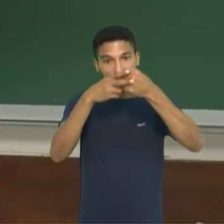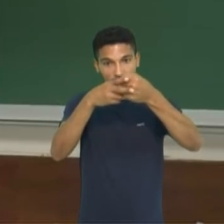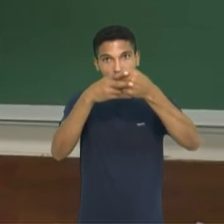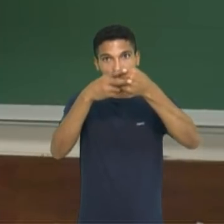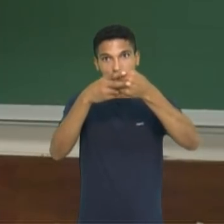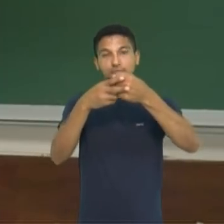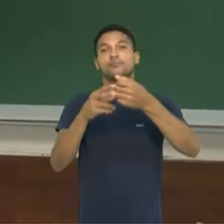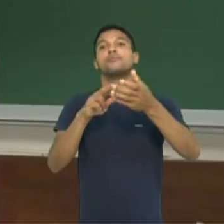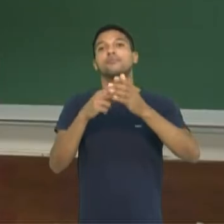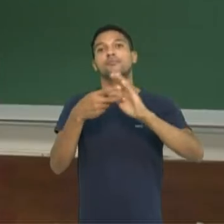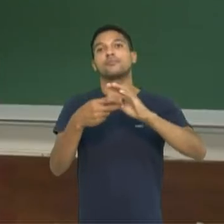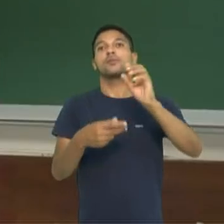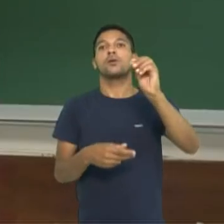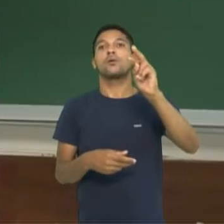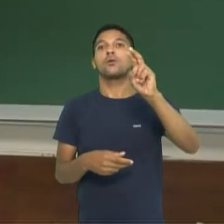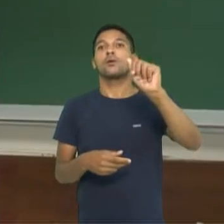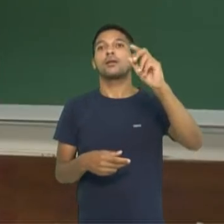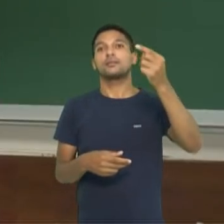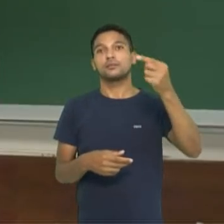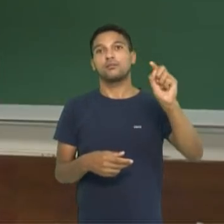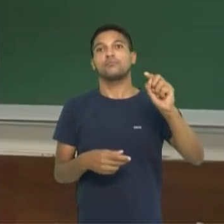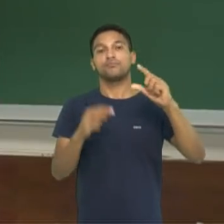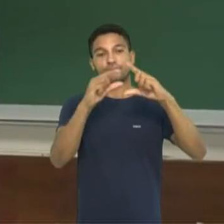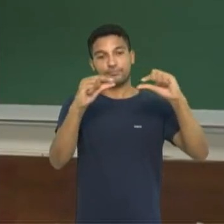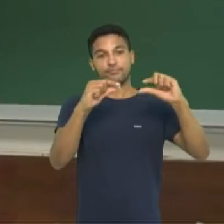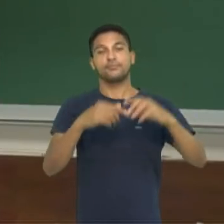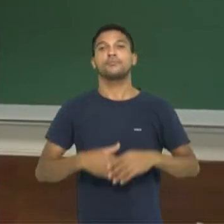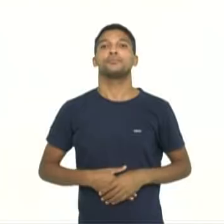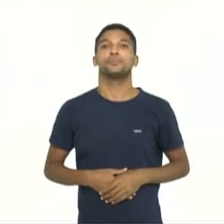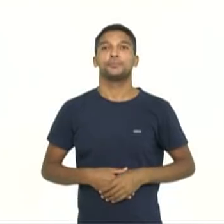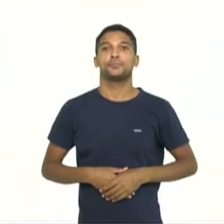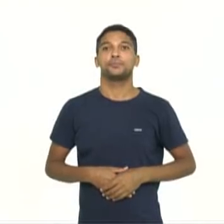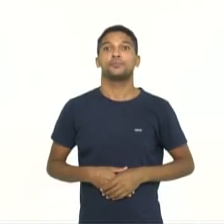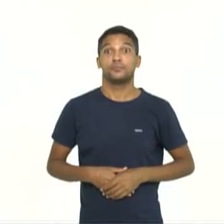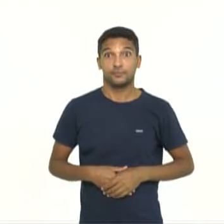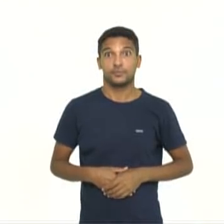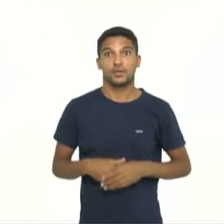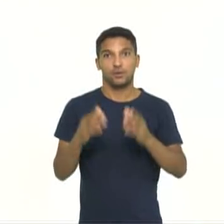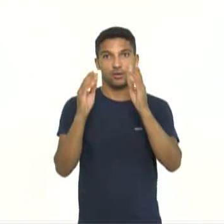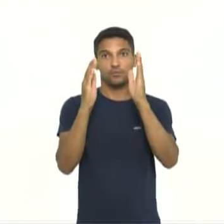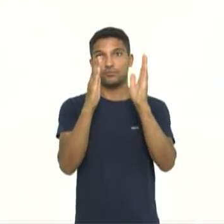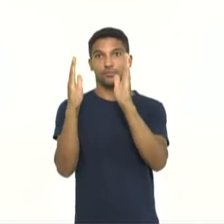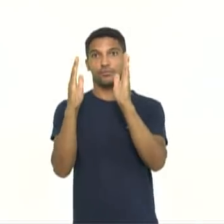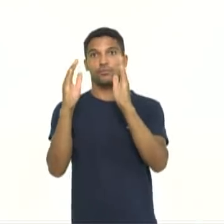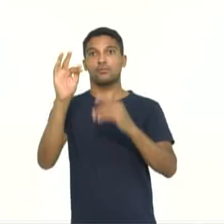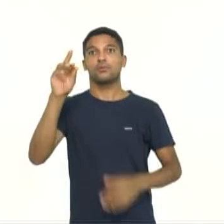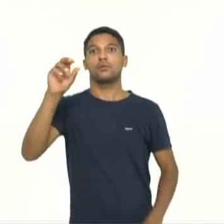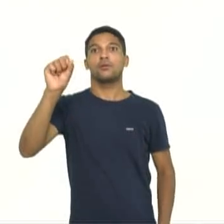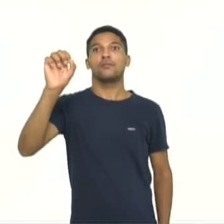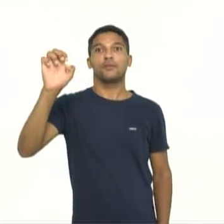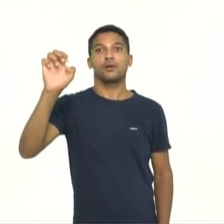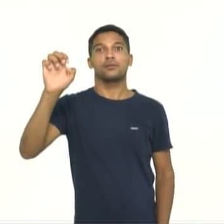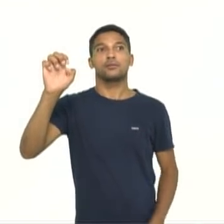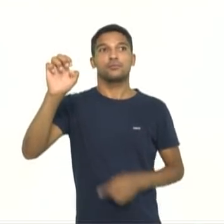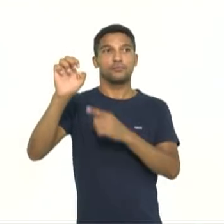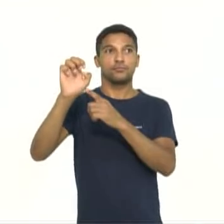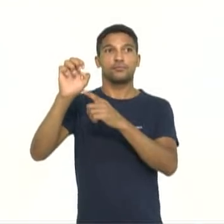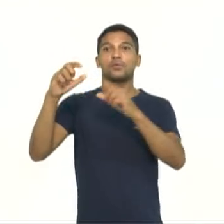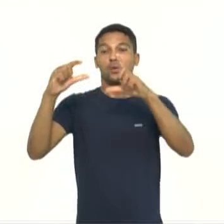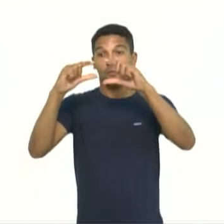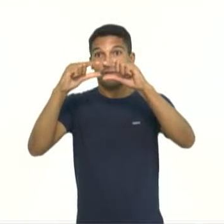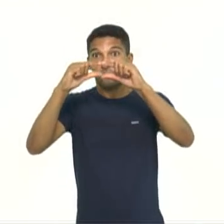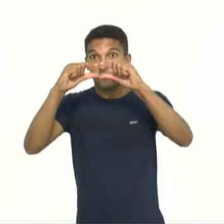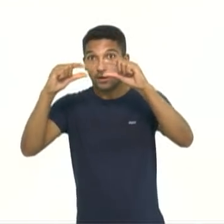verbo. Continuando aqui, então vejam lá. Frase. Então, a frase é o enunciado com sentido